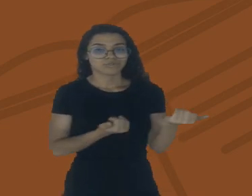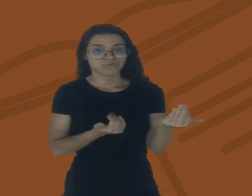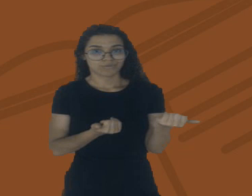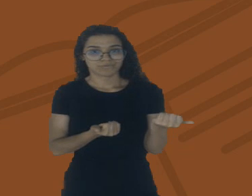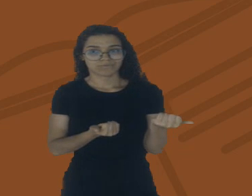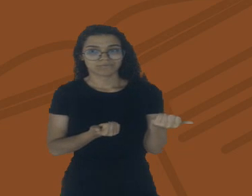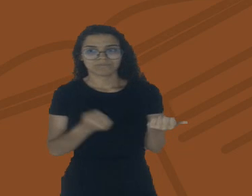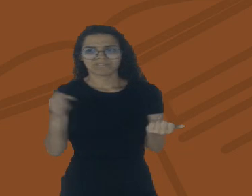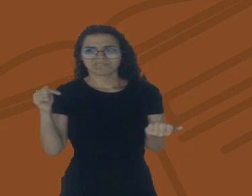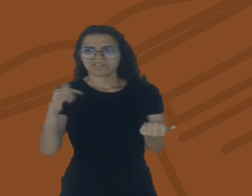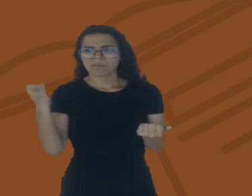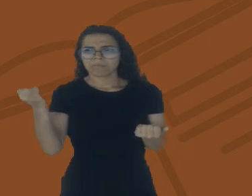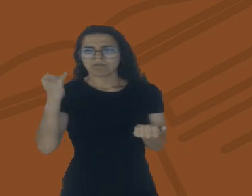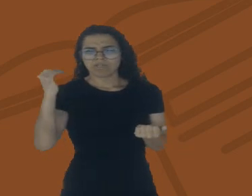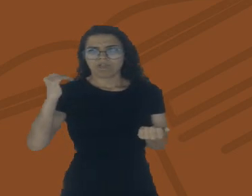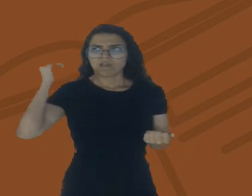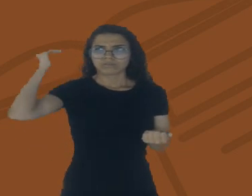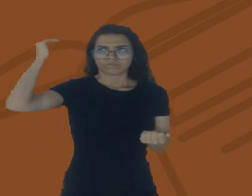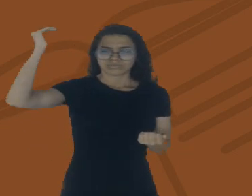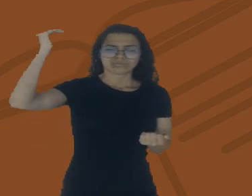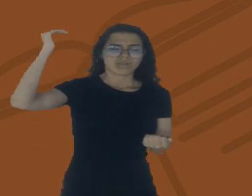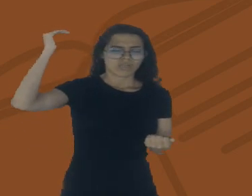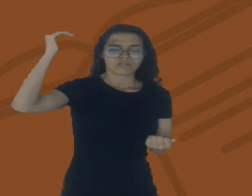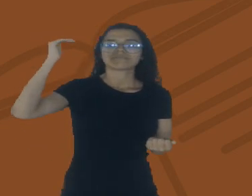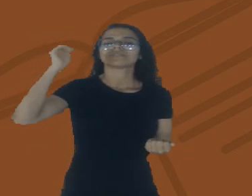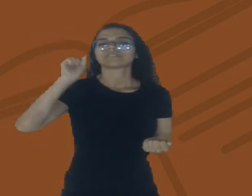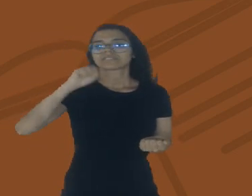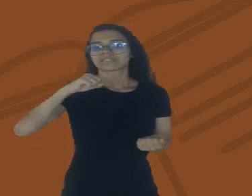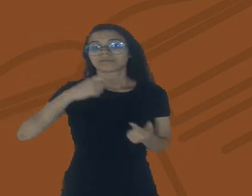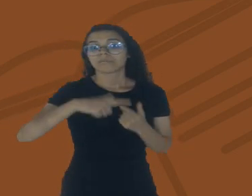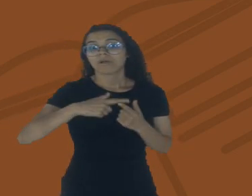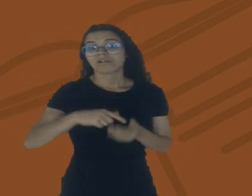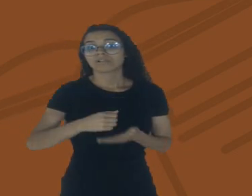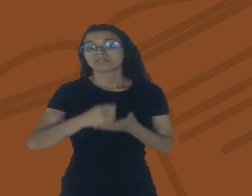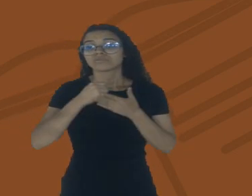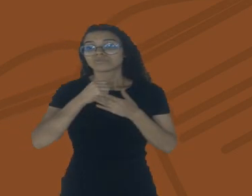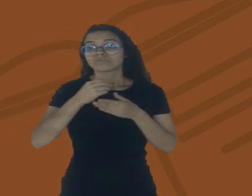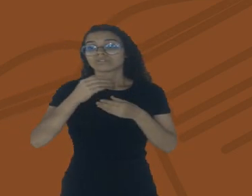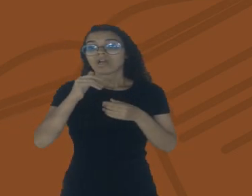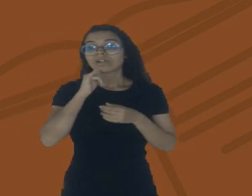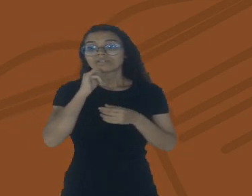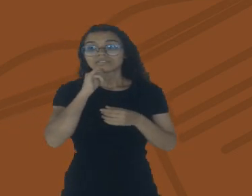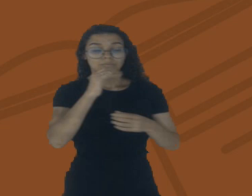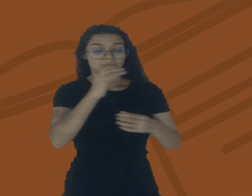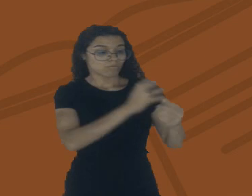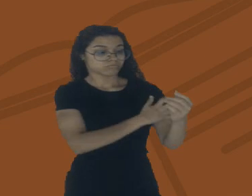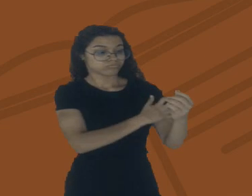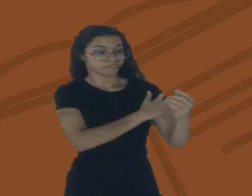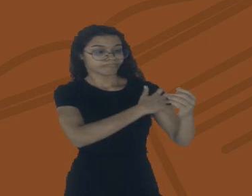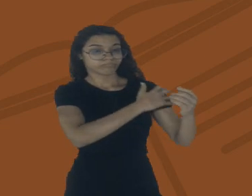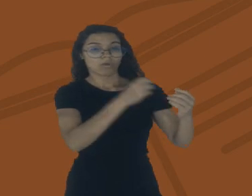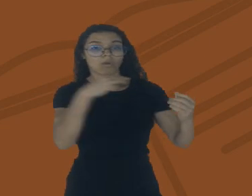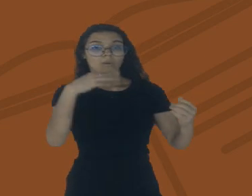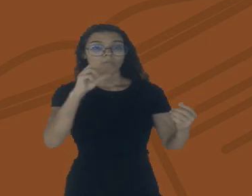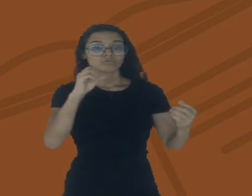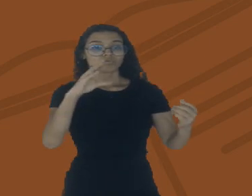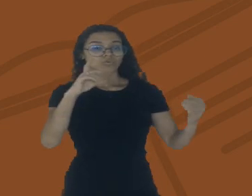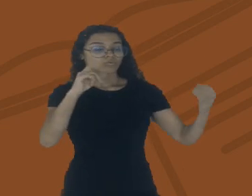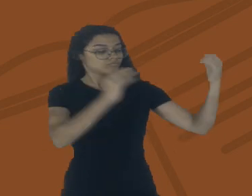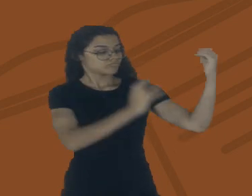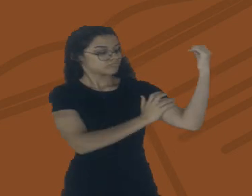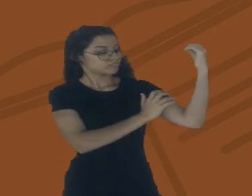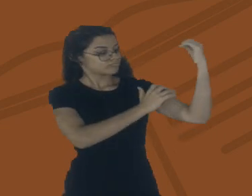ele também não é importante para os adultos? Porque ele favorece principalmente o aumento da fibra muscular, certo? Durante o